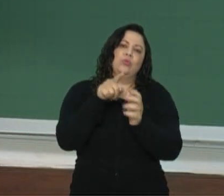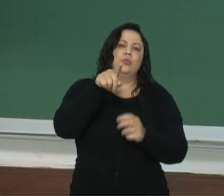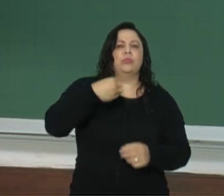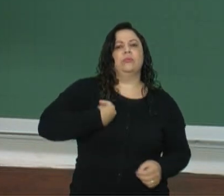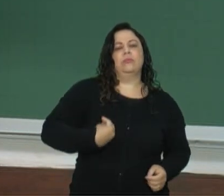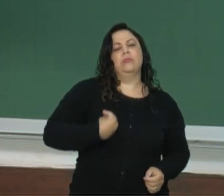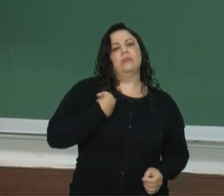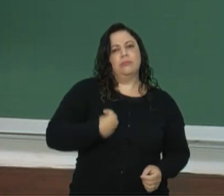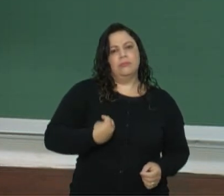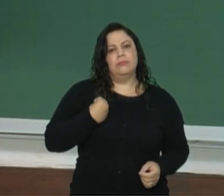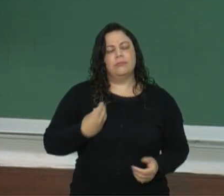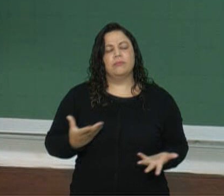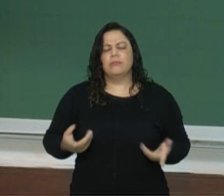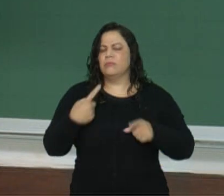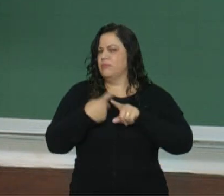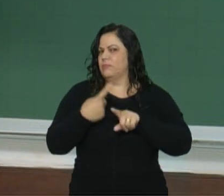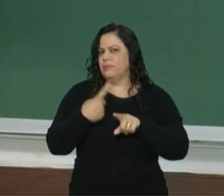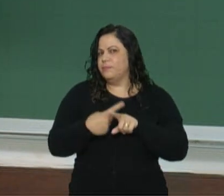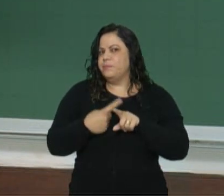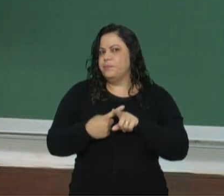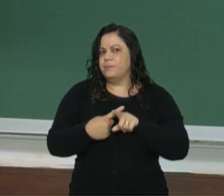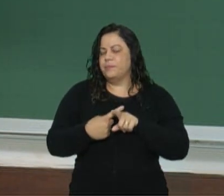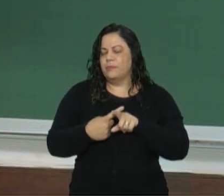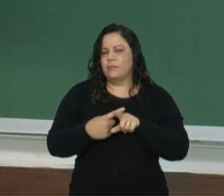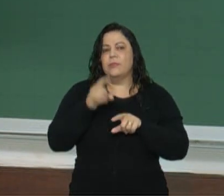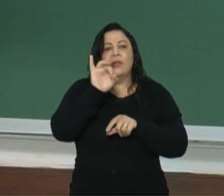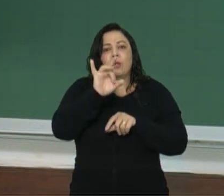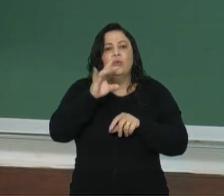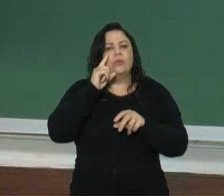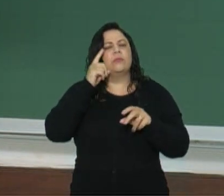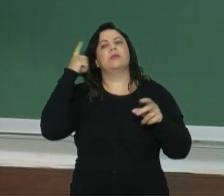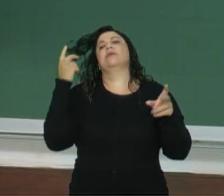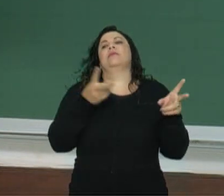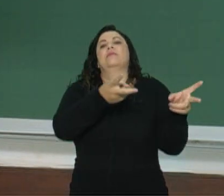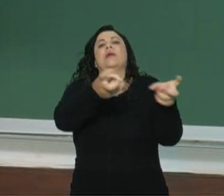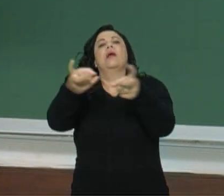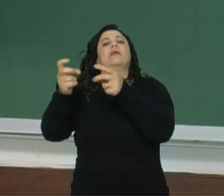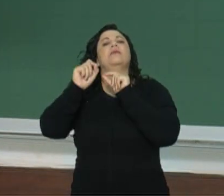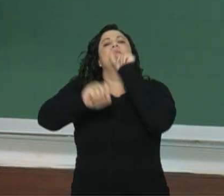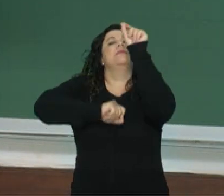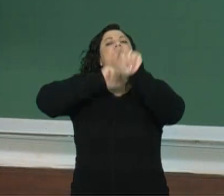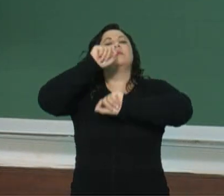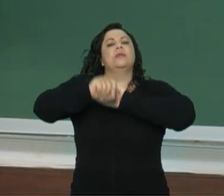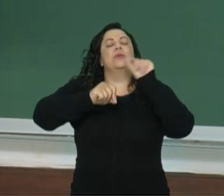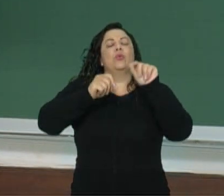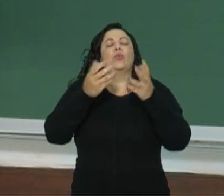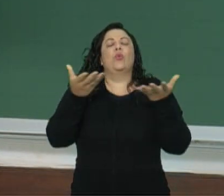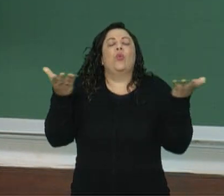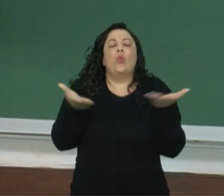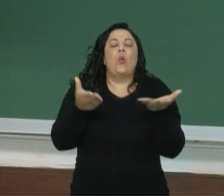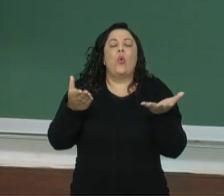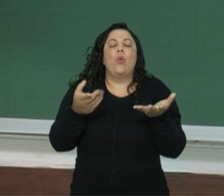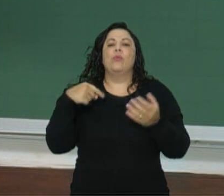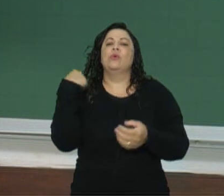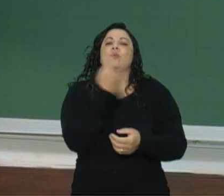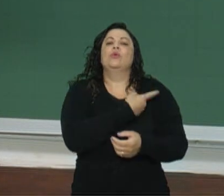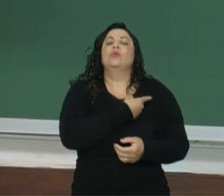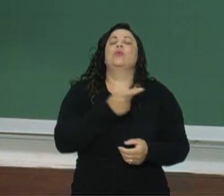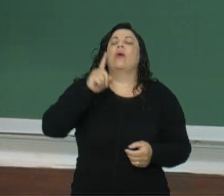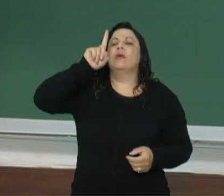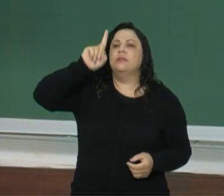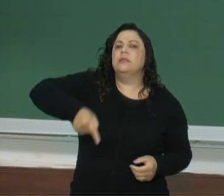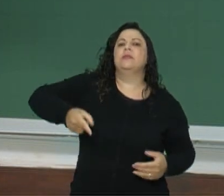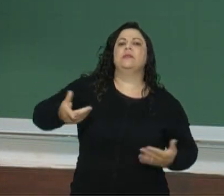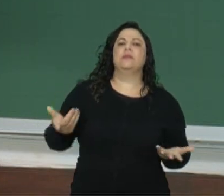isso? Justamente para percebermos como nós funcionamos em relação àquilo que acreditamos ser certo e